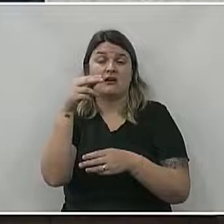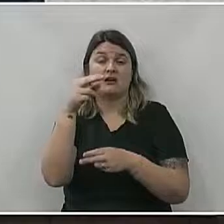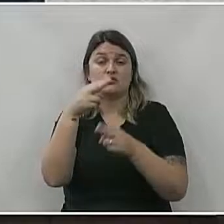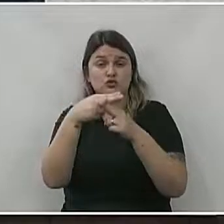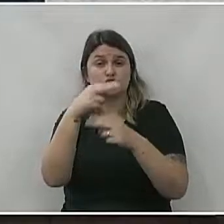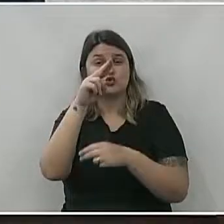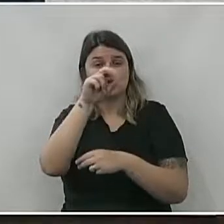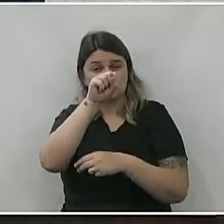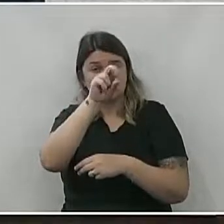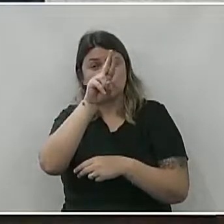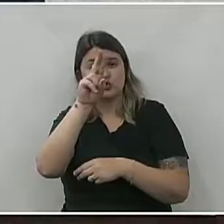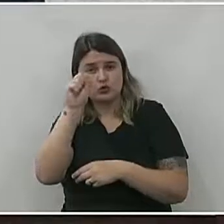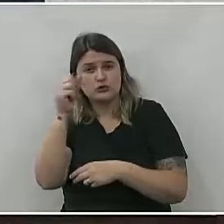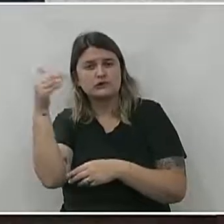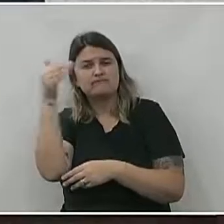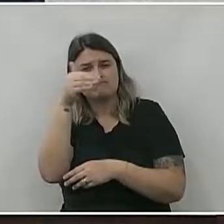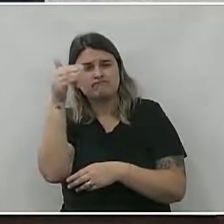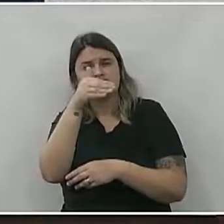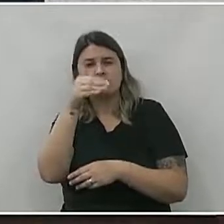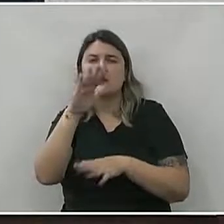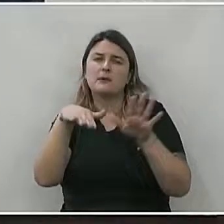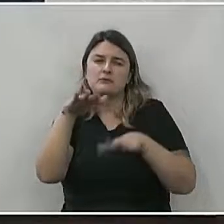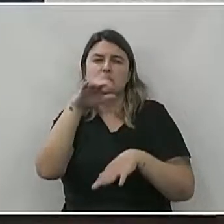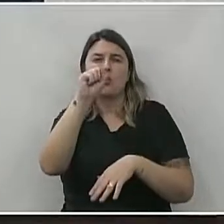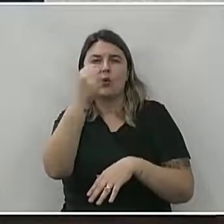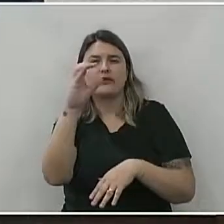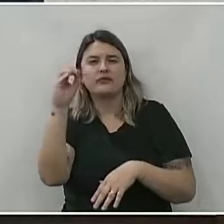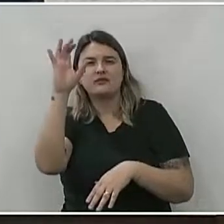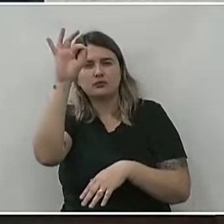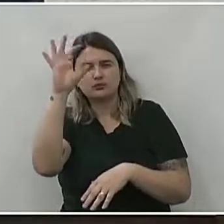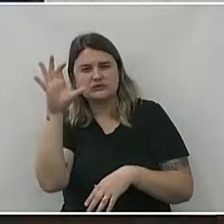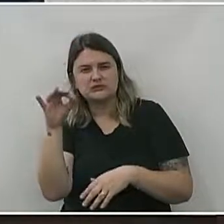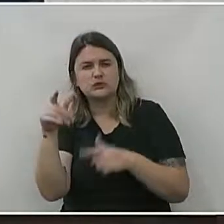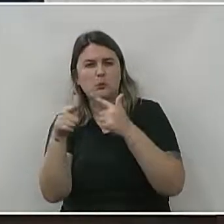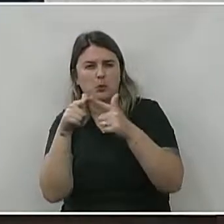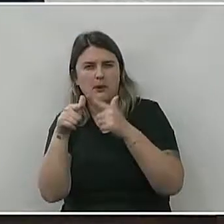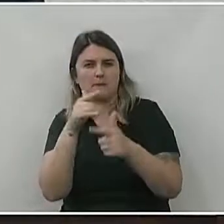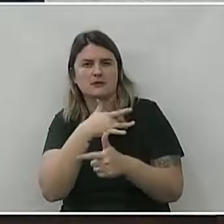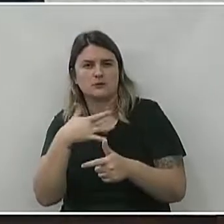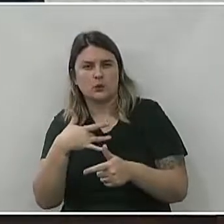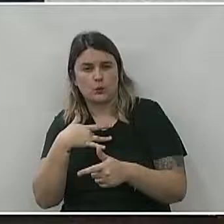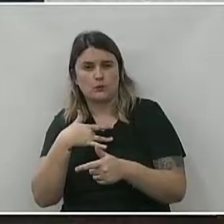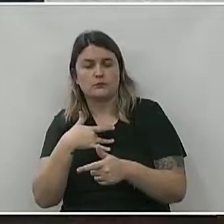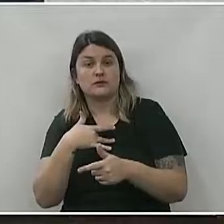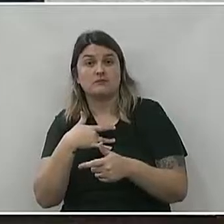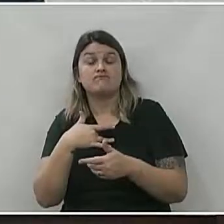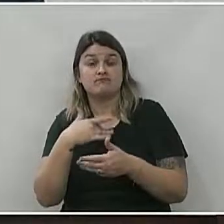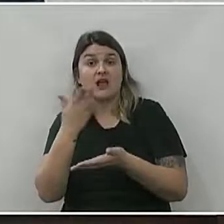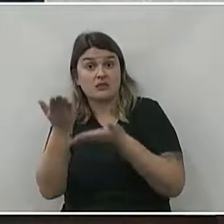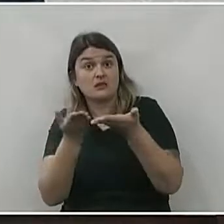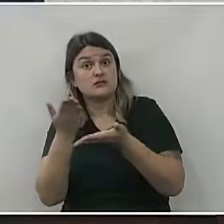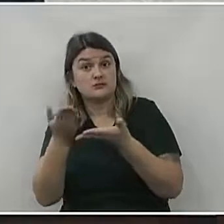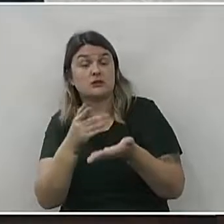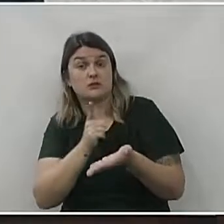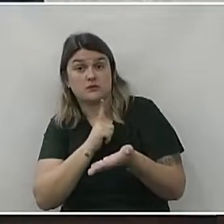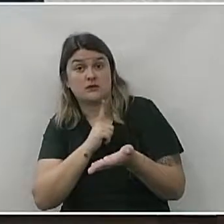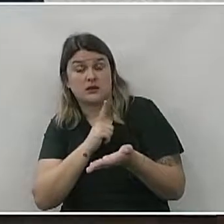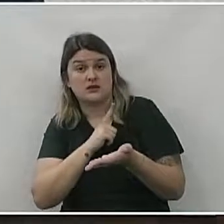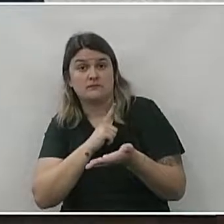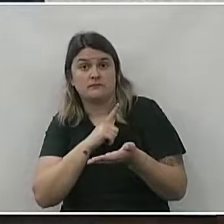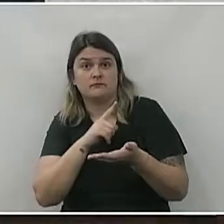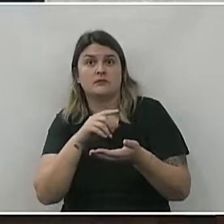como o objetivo é atender até 80% dos problemas de saúde da população, sem que haja a necessidade